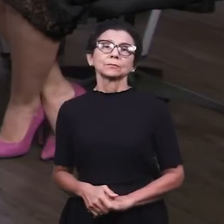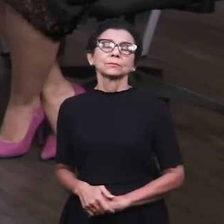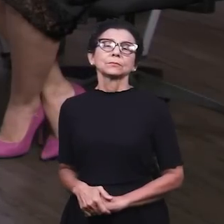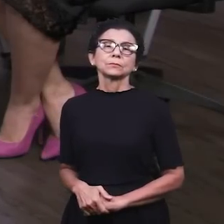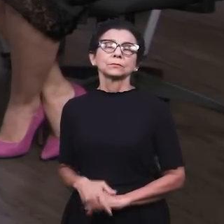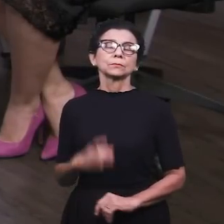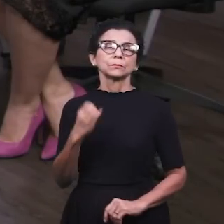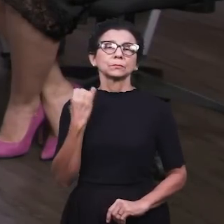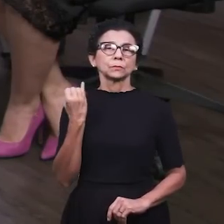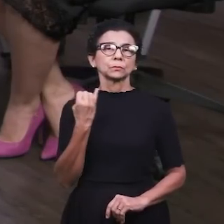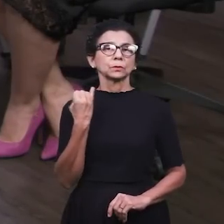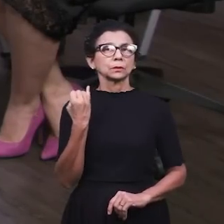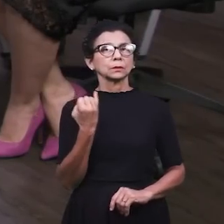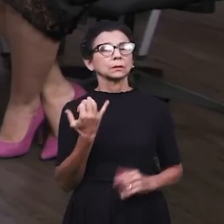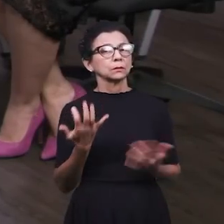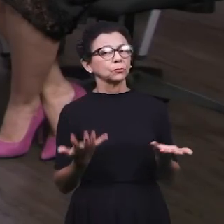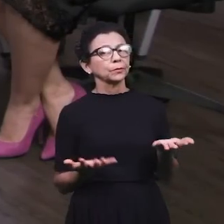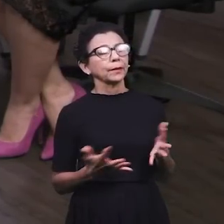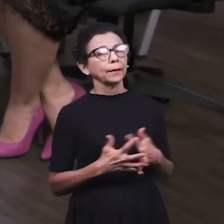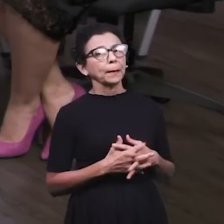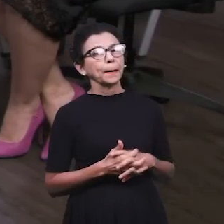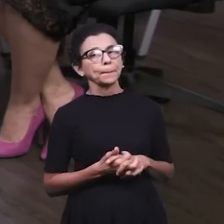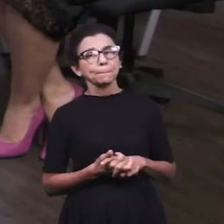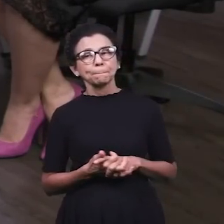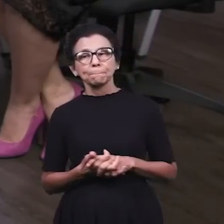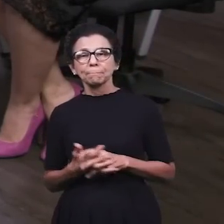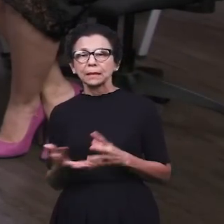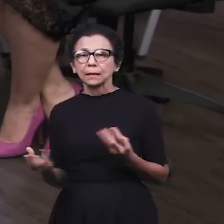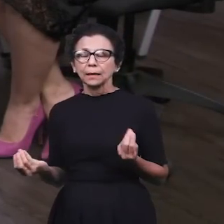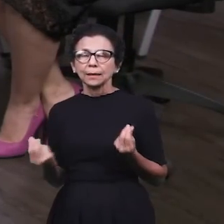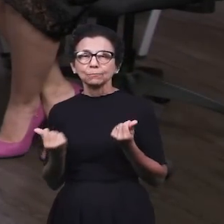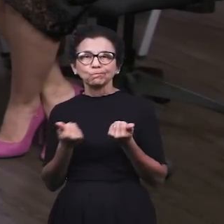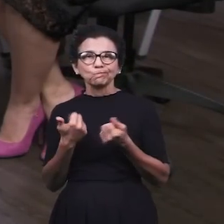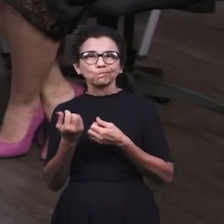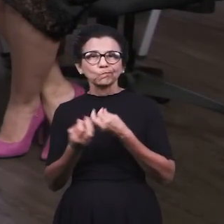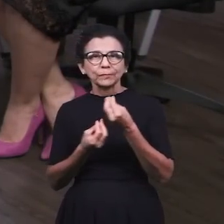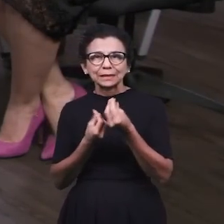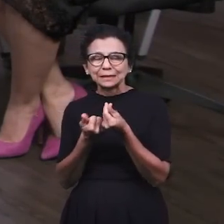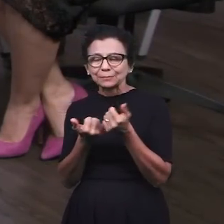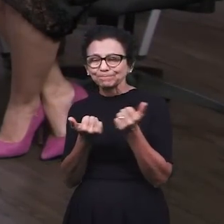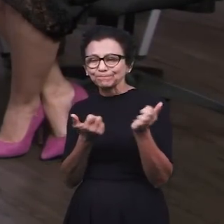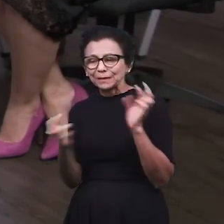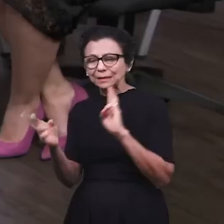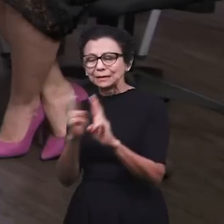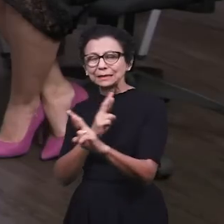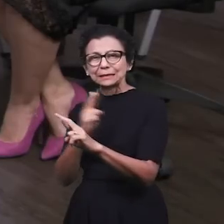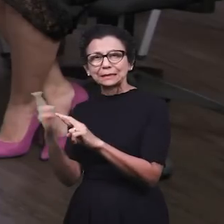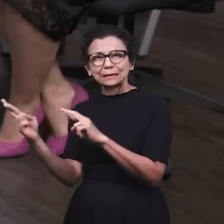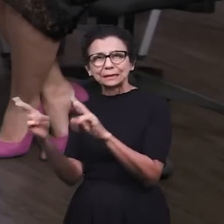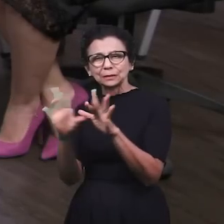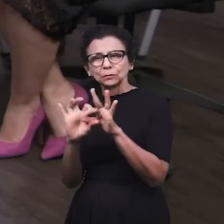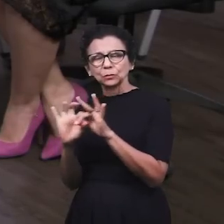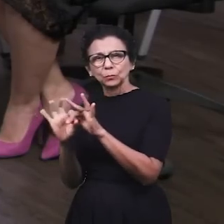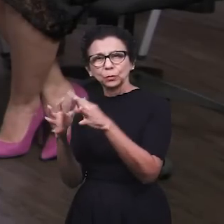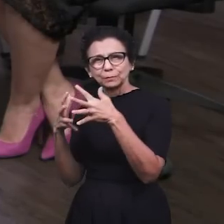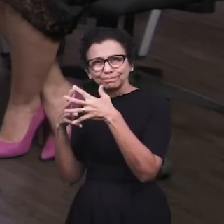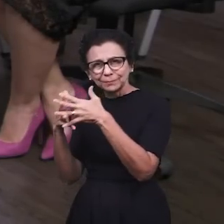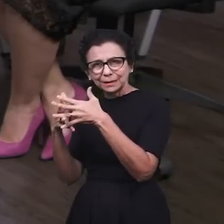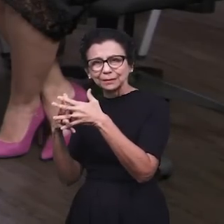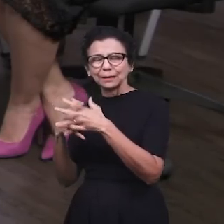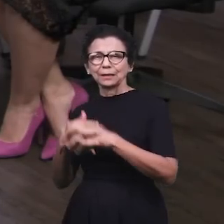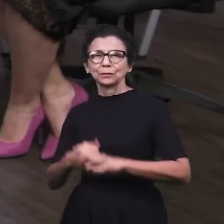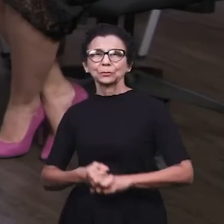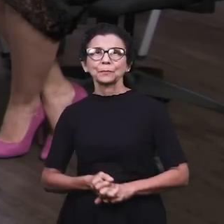isso é muito importante, né? Esse aspecto, eu diria que a integração é fundamental, né? O